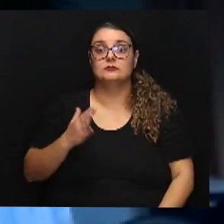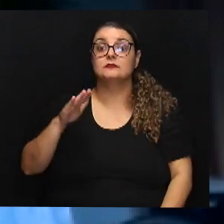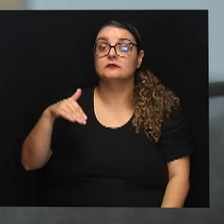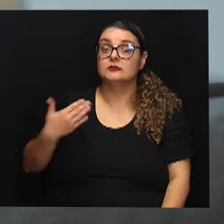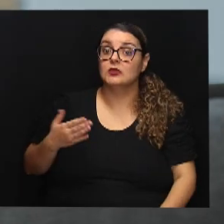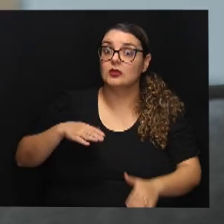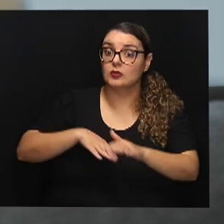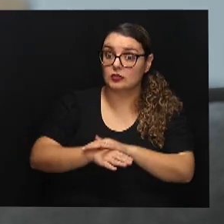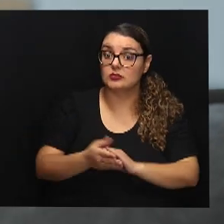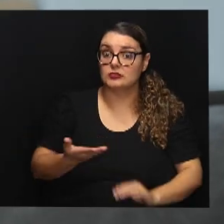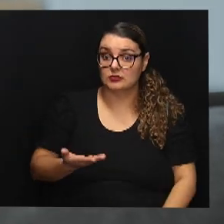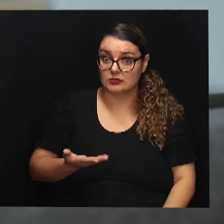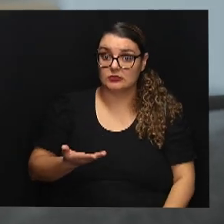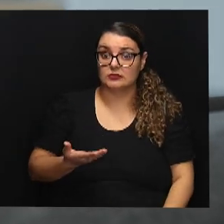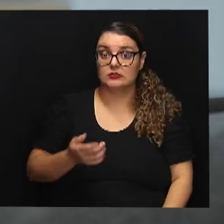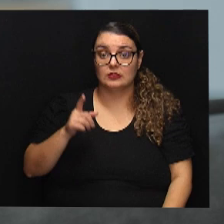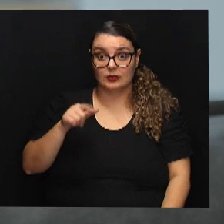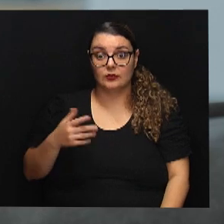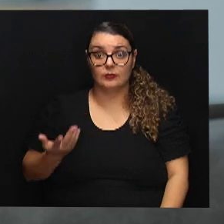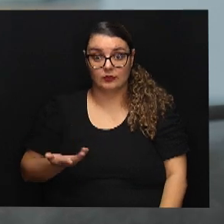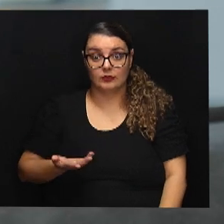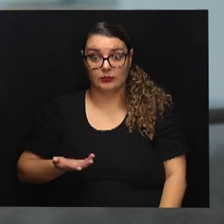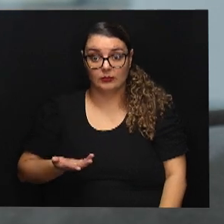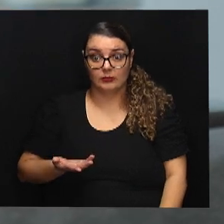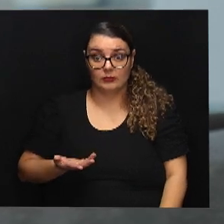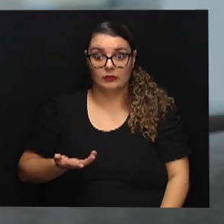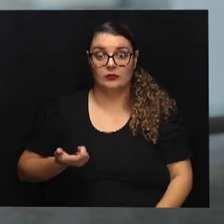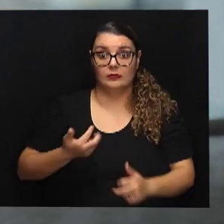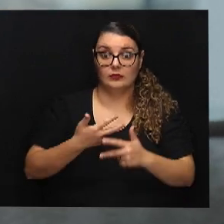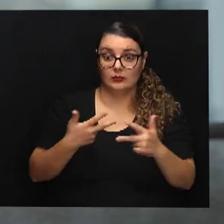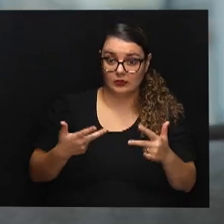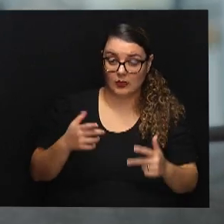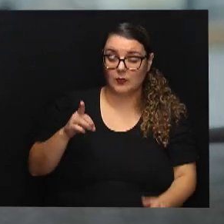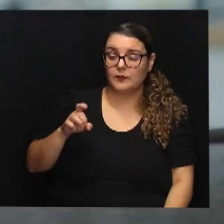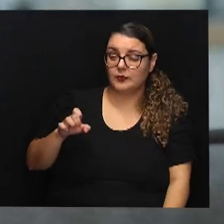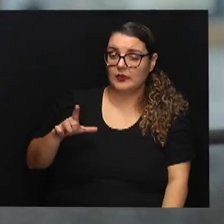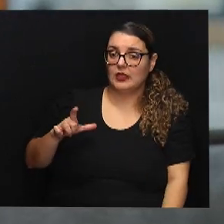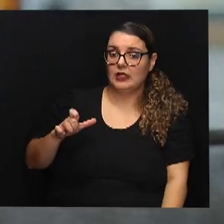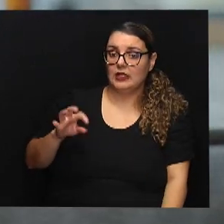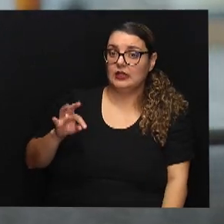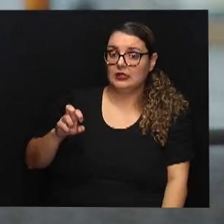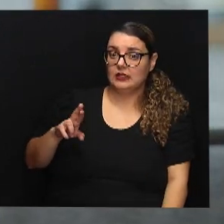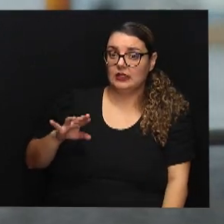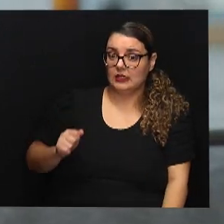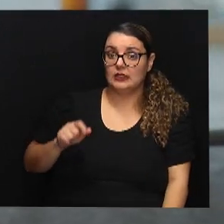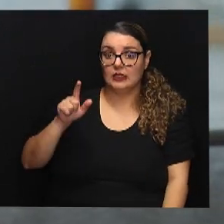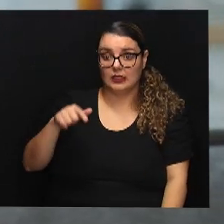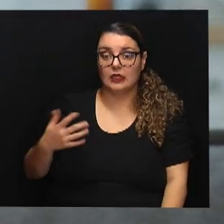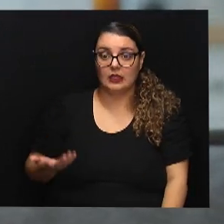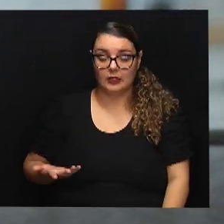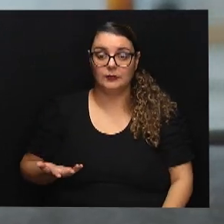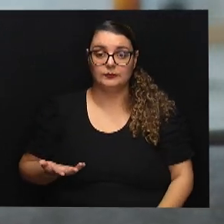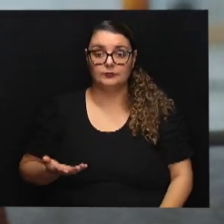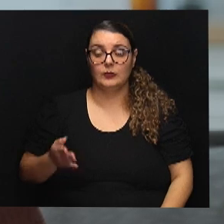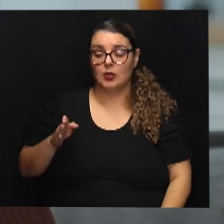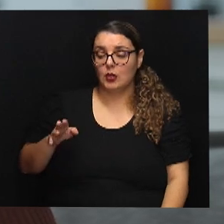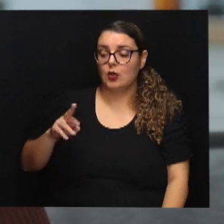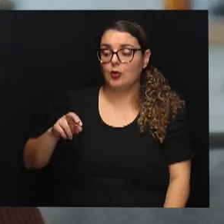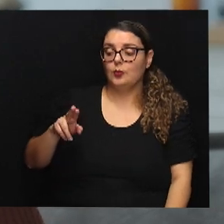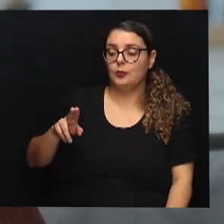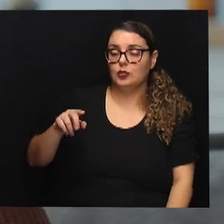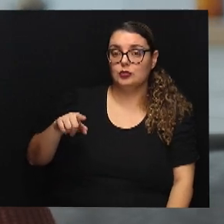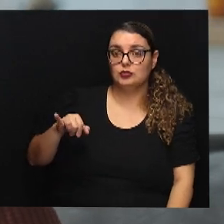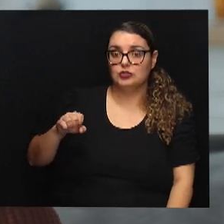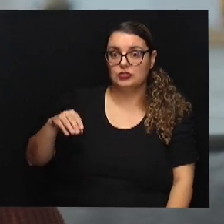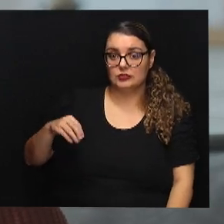de estresse, elas acabam apertando muito os dentes. E quando esse hábito, né, se torna uma coisa